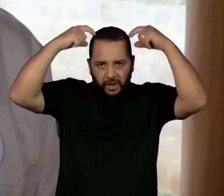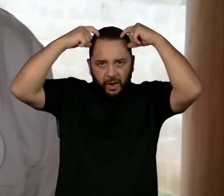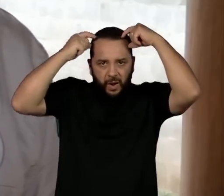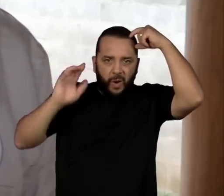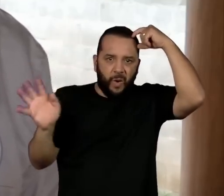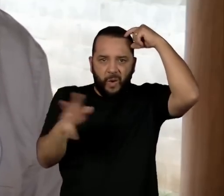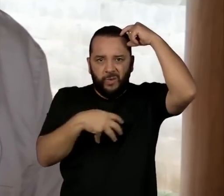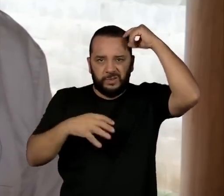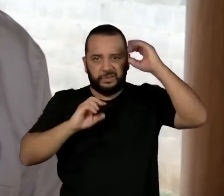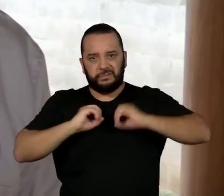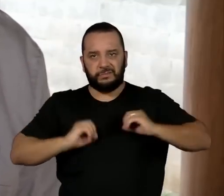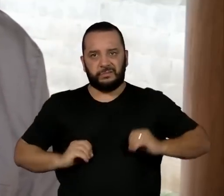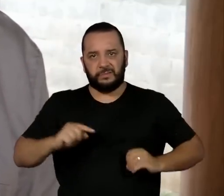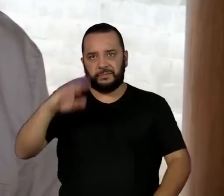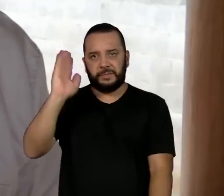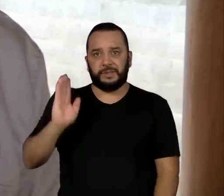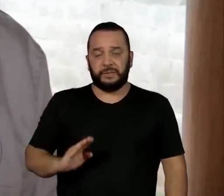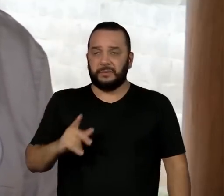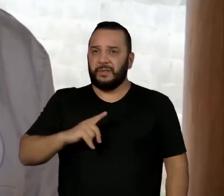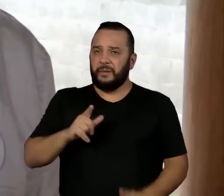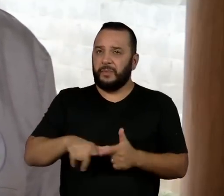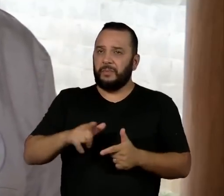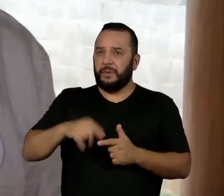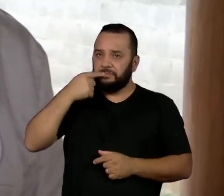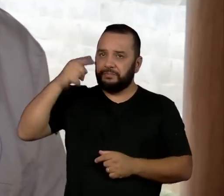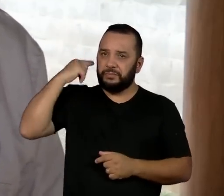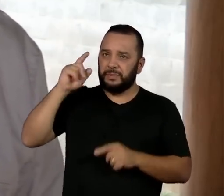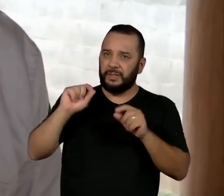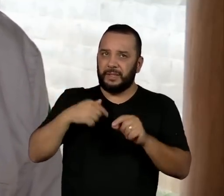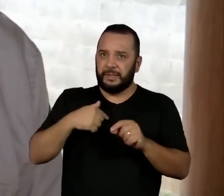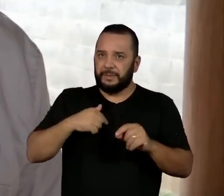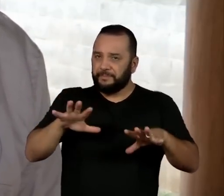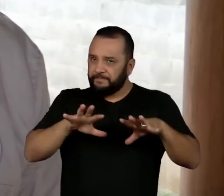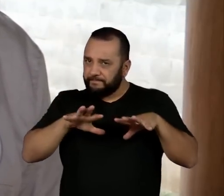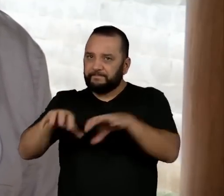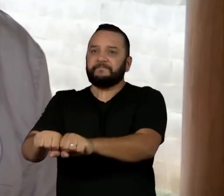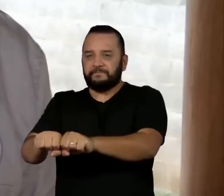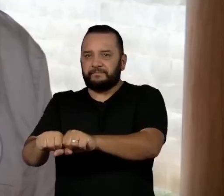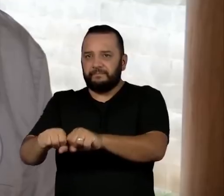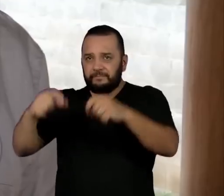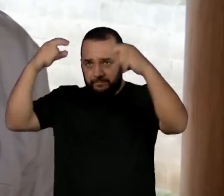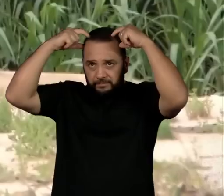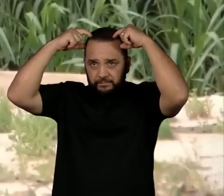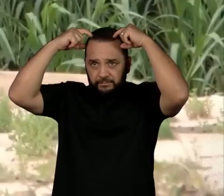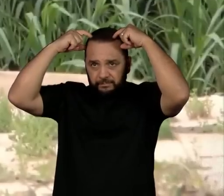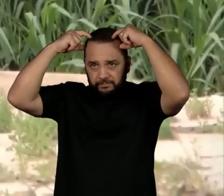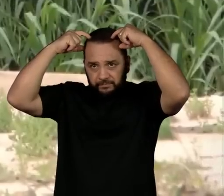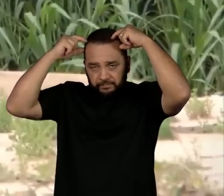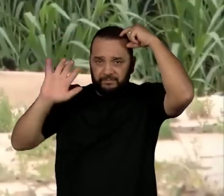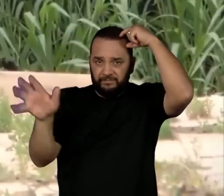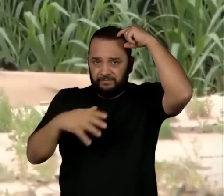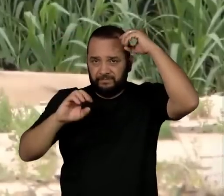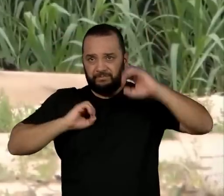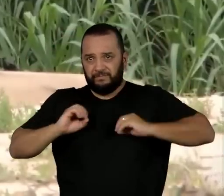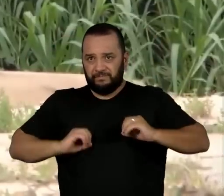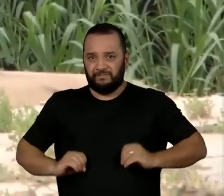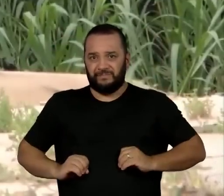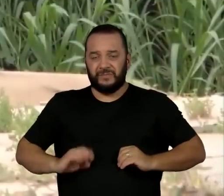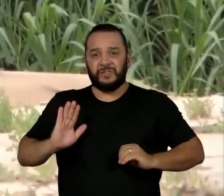deparado com outro problema agora mais recente, que é o tráfico internacional de partes de grandes felinos.